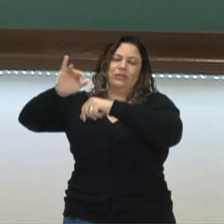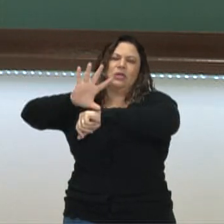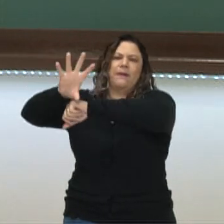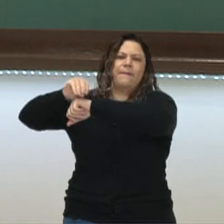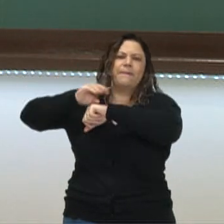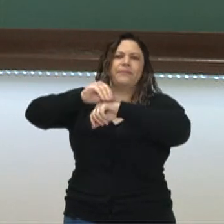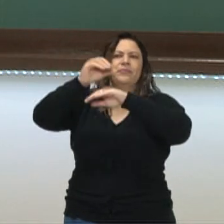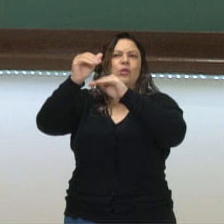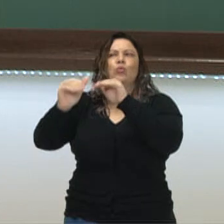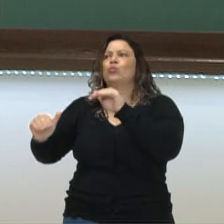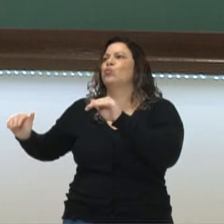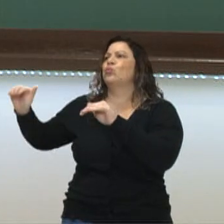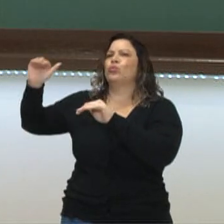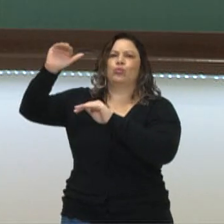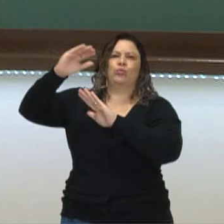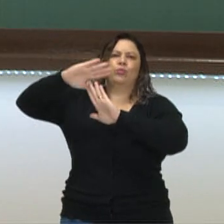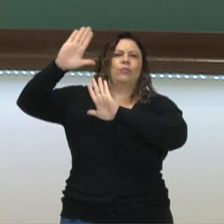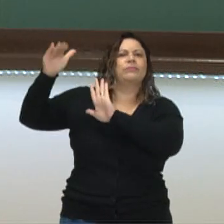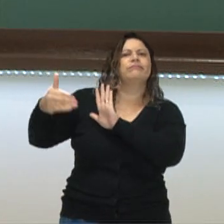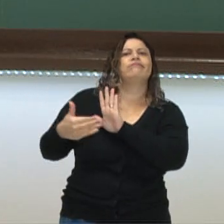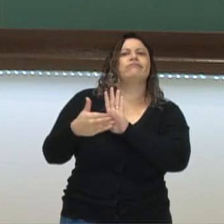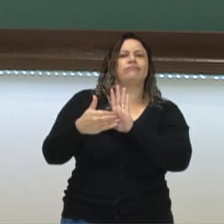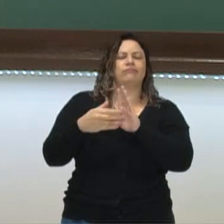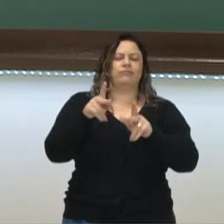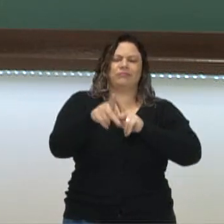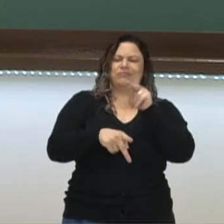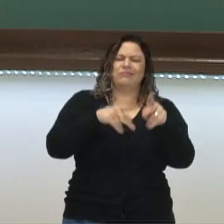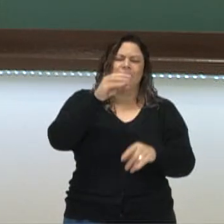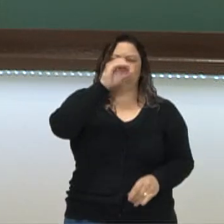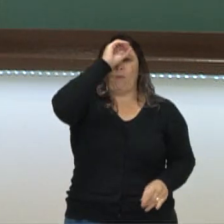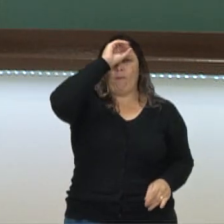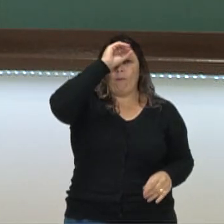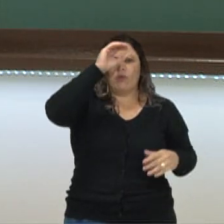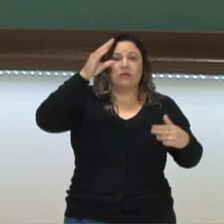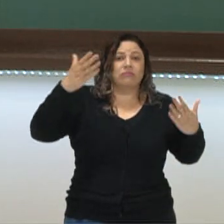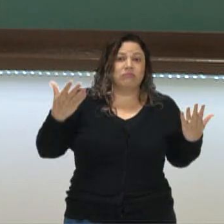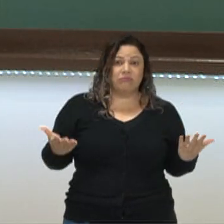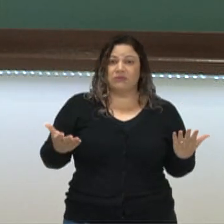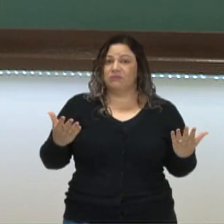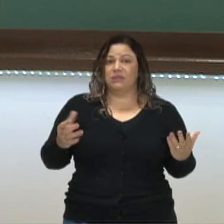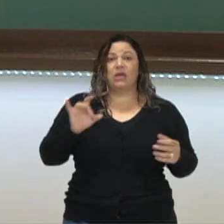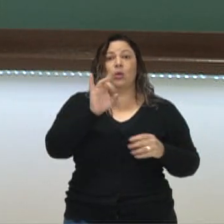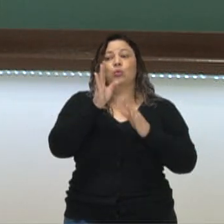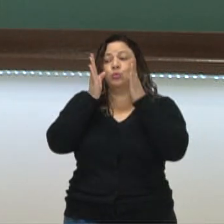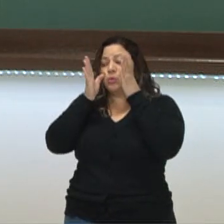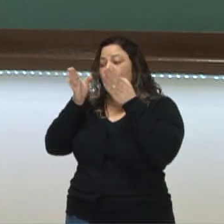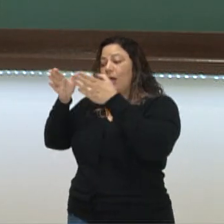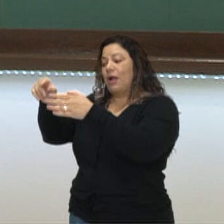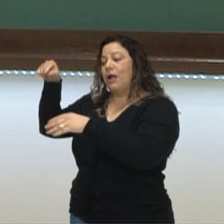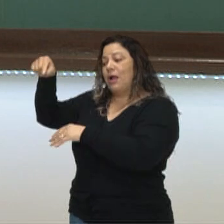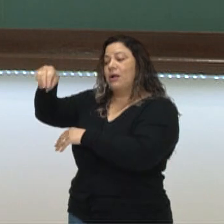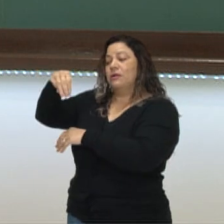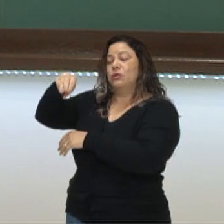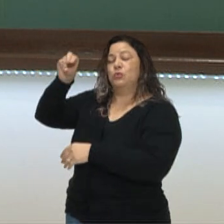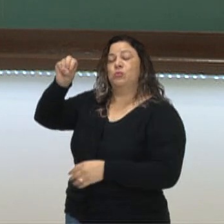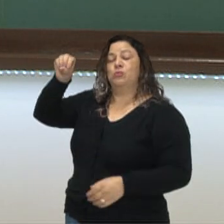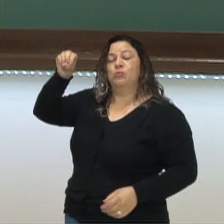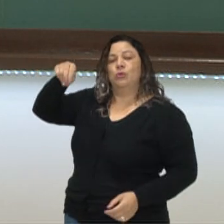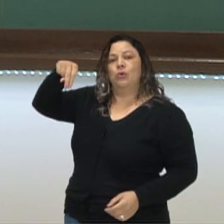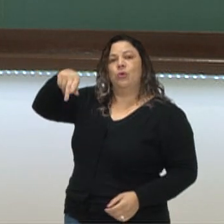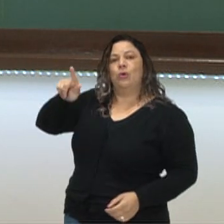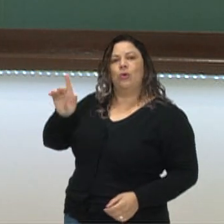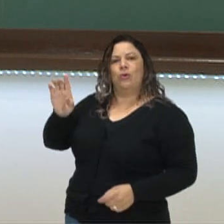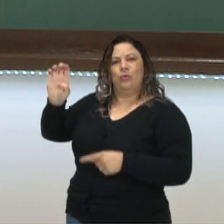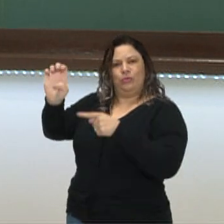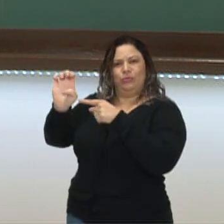Por quê? Além de a população não saber ler, só os monges, aliás, só o